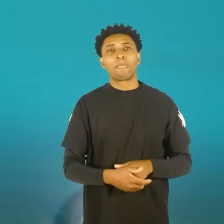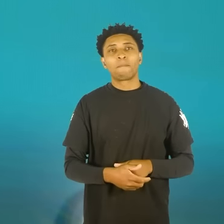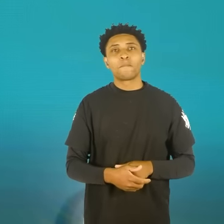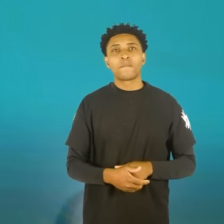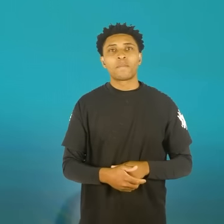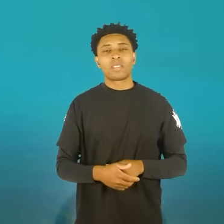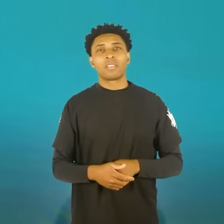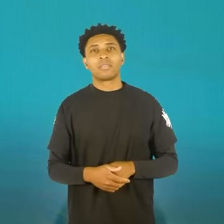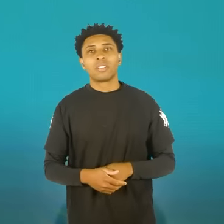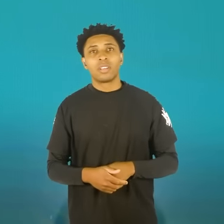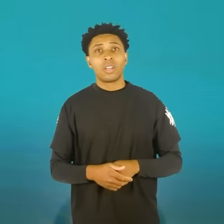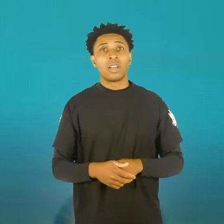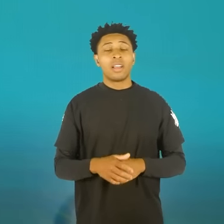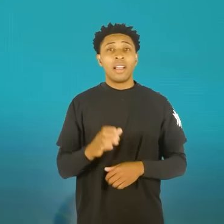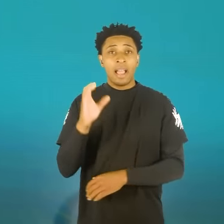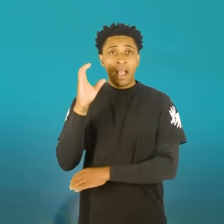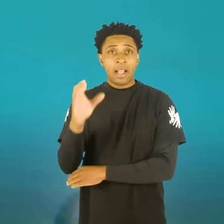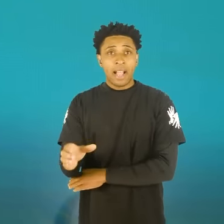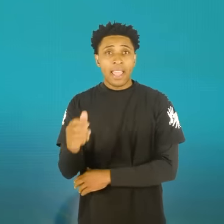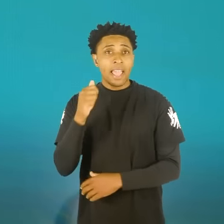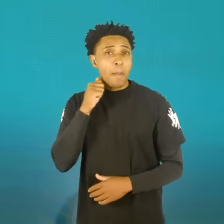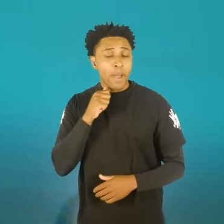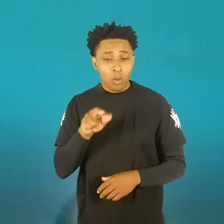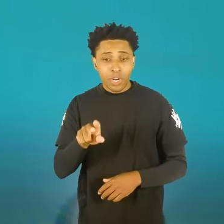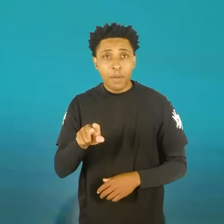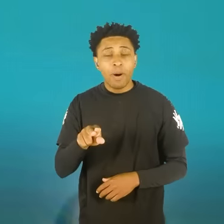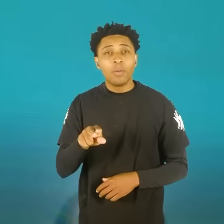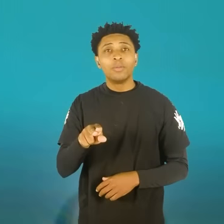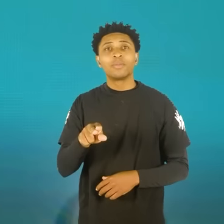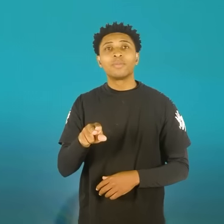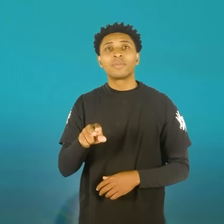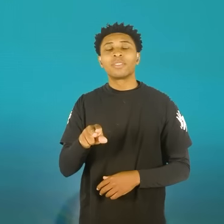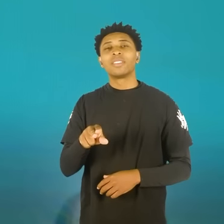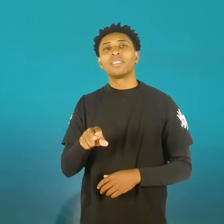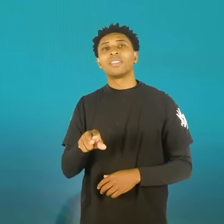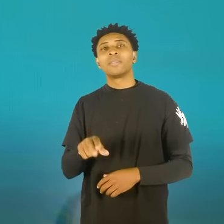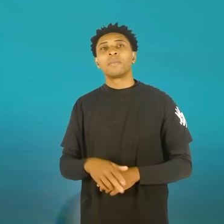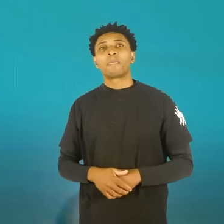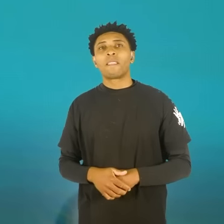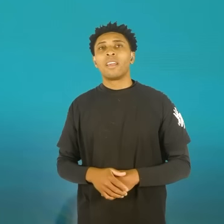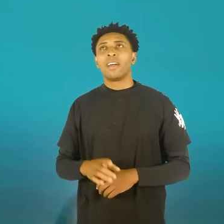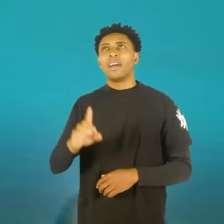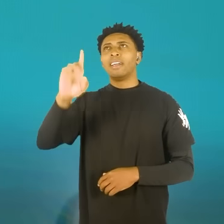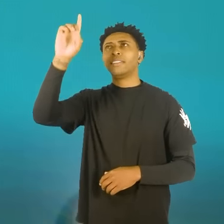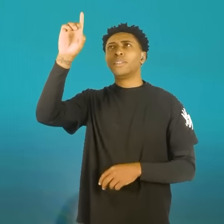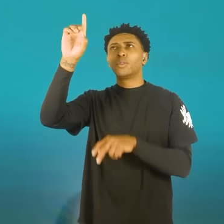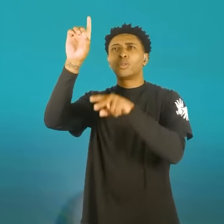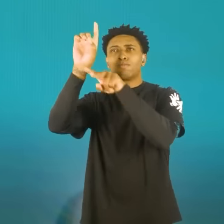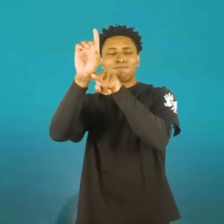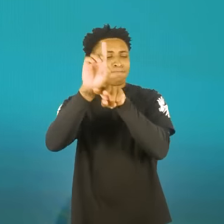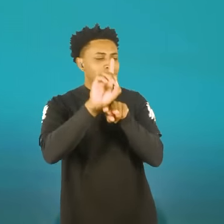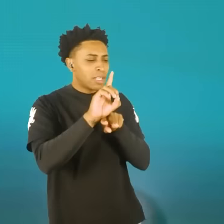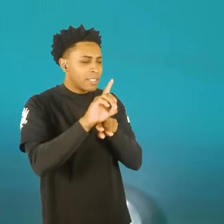velho, ele era o filho que a mamãe pegou e disse: o Senhor me deu um varão. Mas agora Deus está olhando para ele dizendo: eu